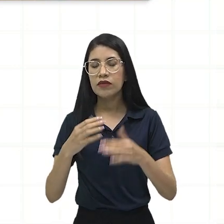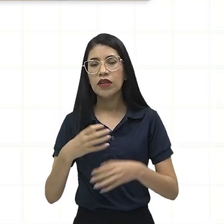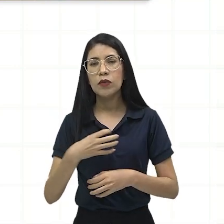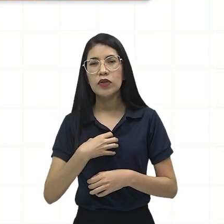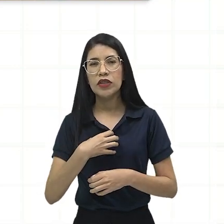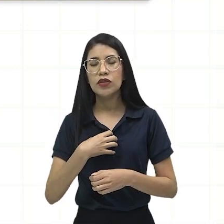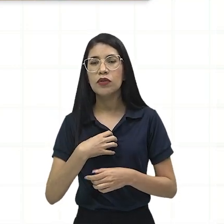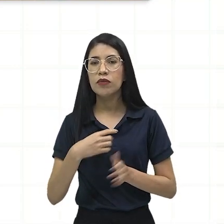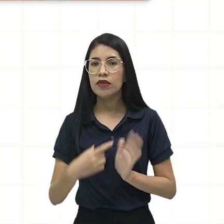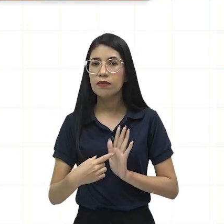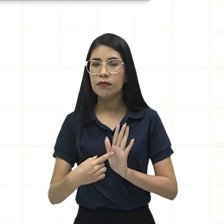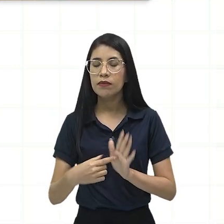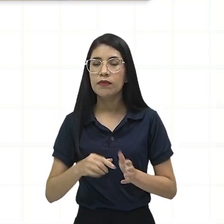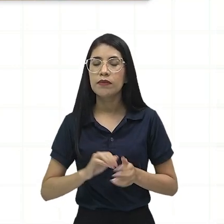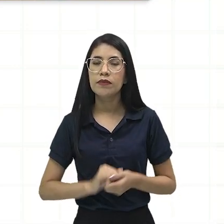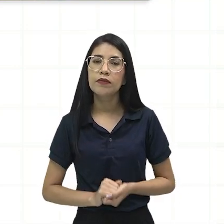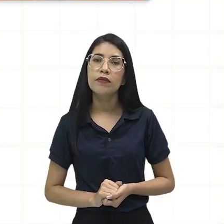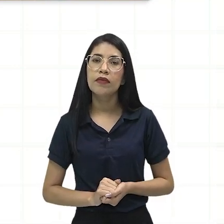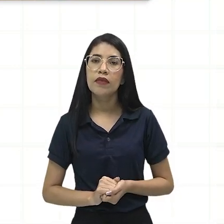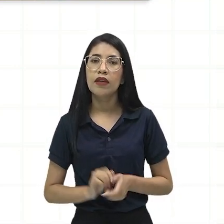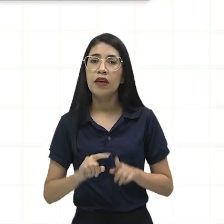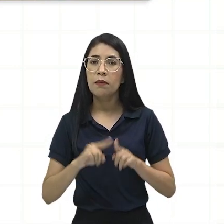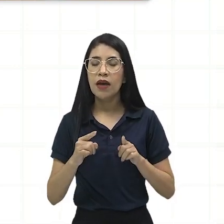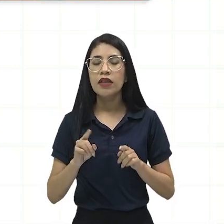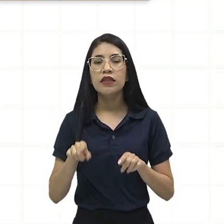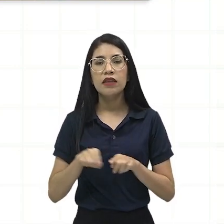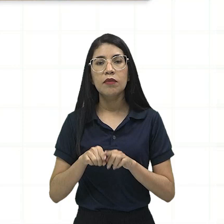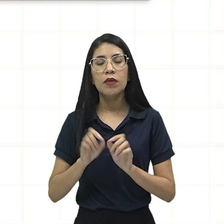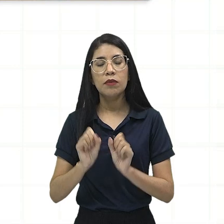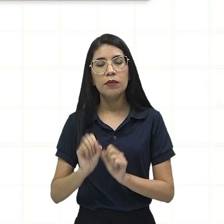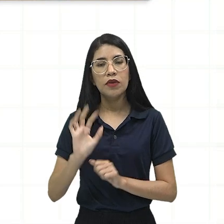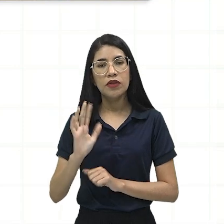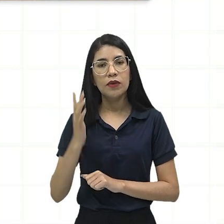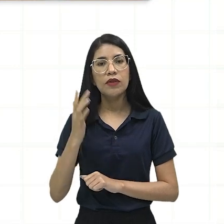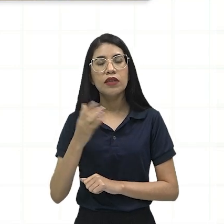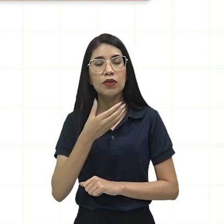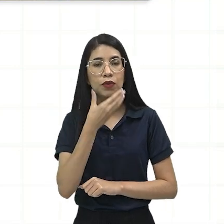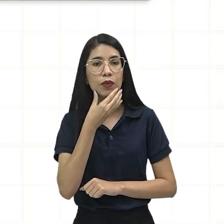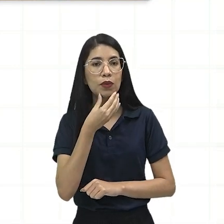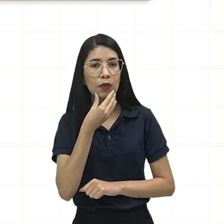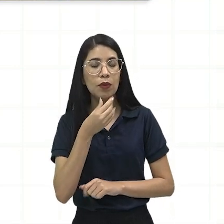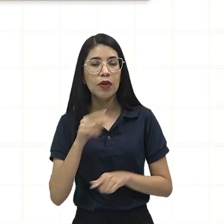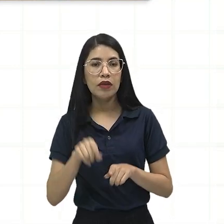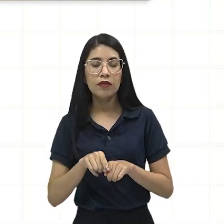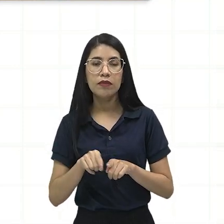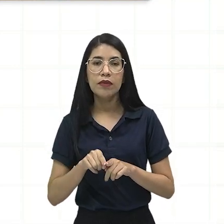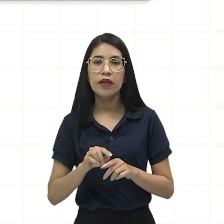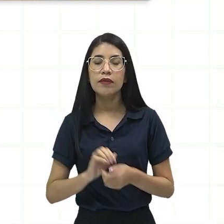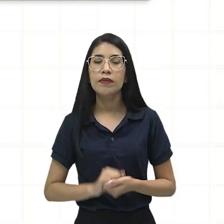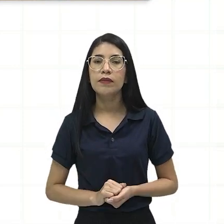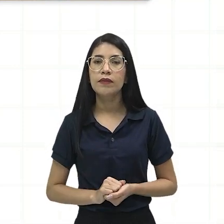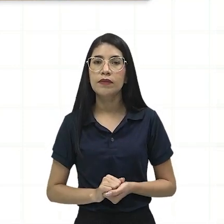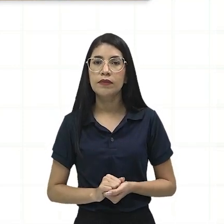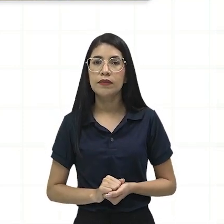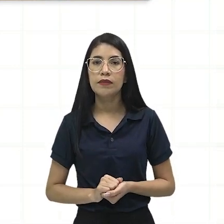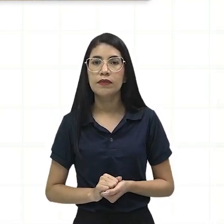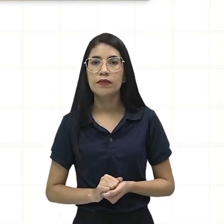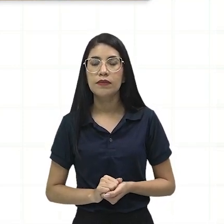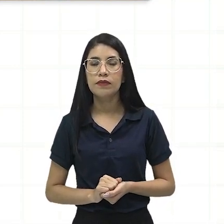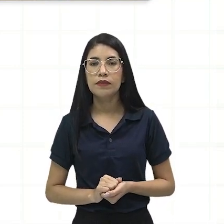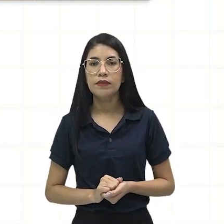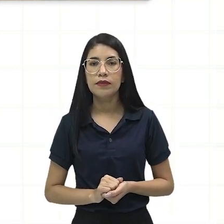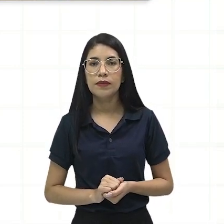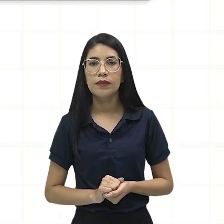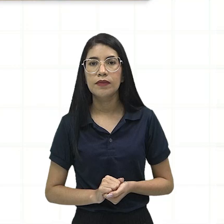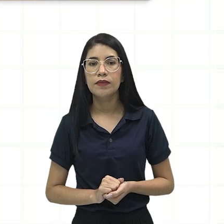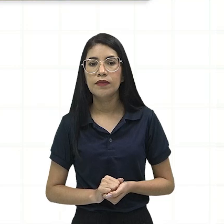tempo. Mas não ocorre só na mulher, nós temos também sintomas, os mais comuns que aparecem nos